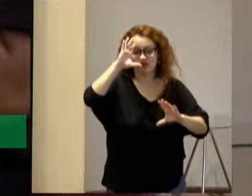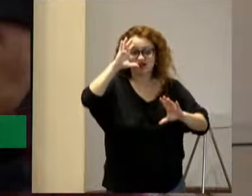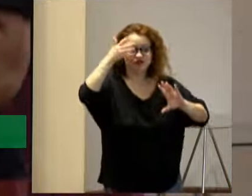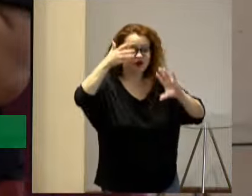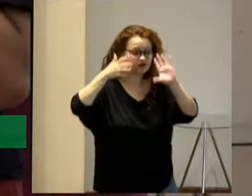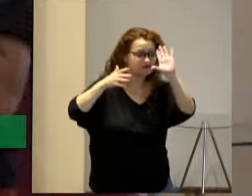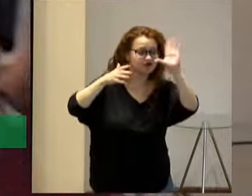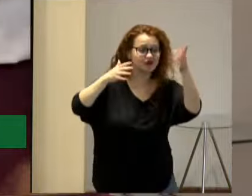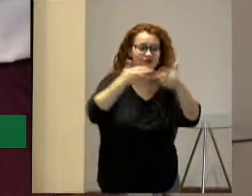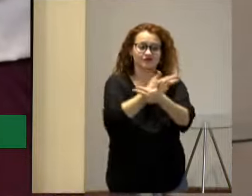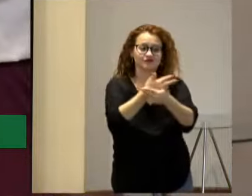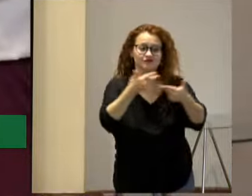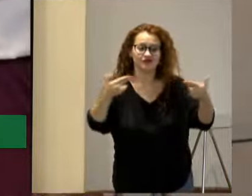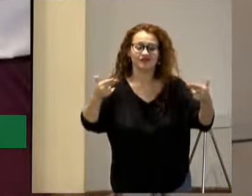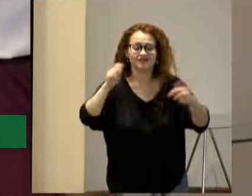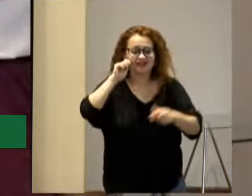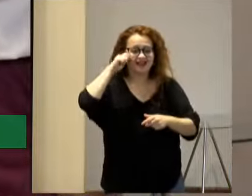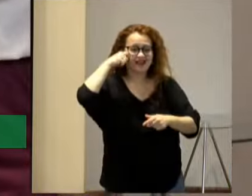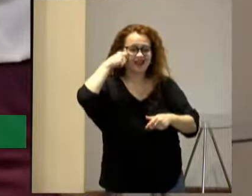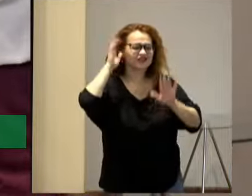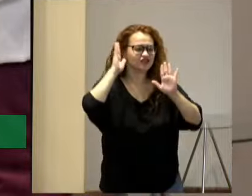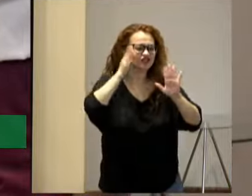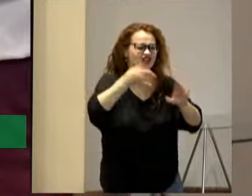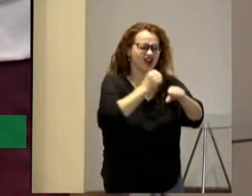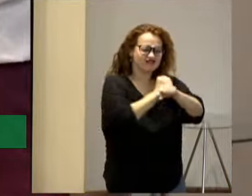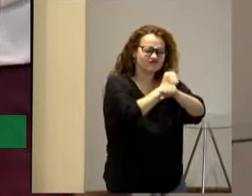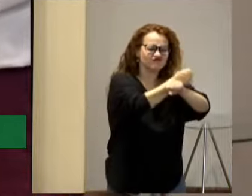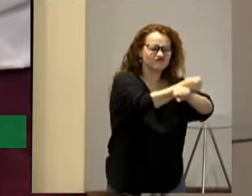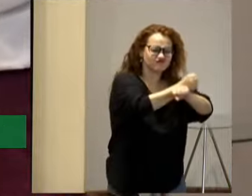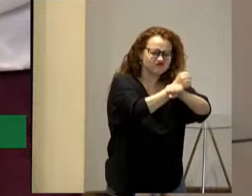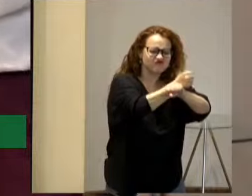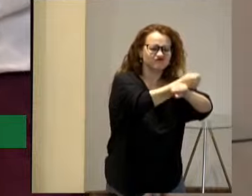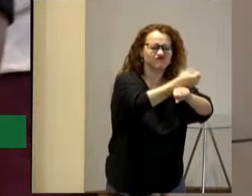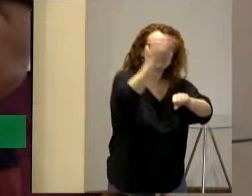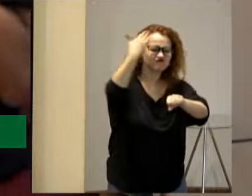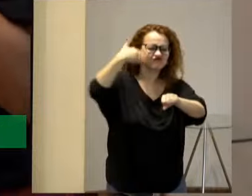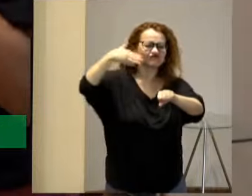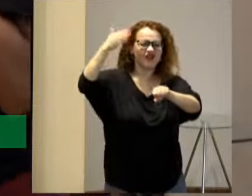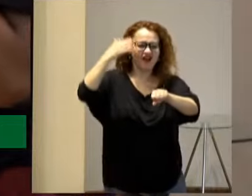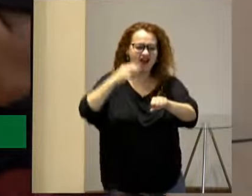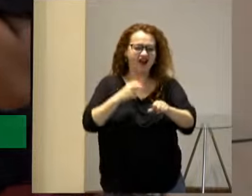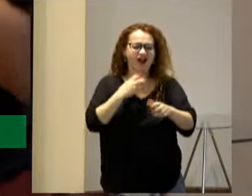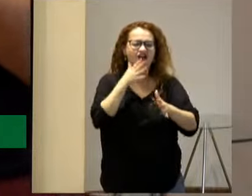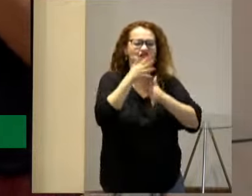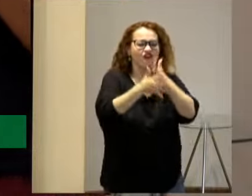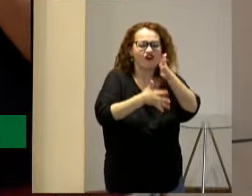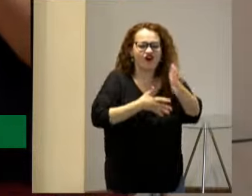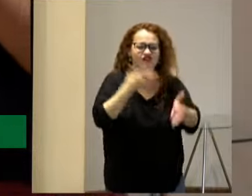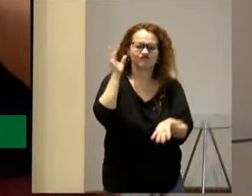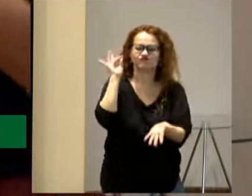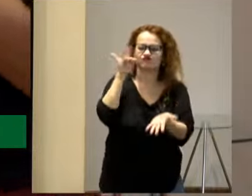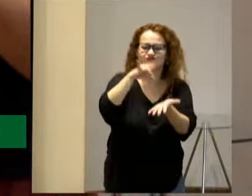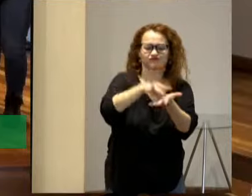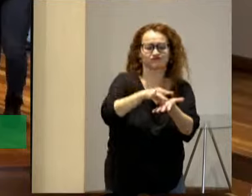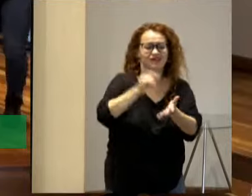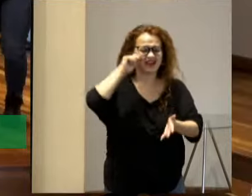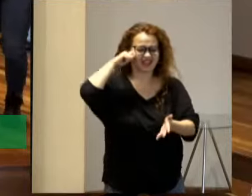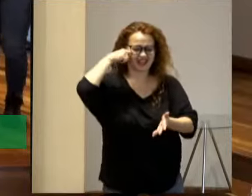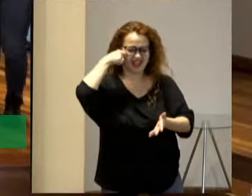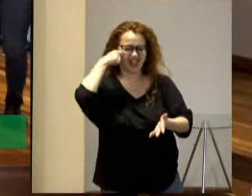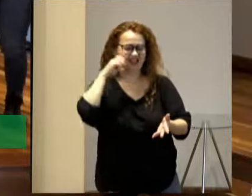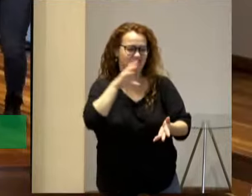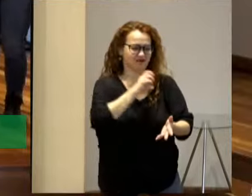solidão. Negro que já foi escravo. Negro é a voz da verdade. Negro é destino,